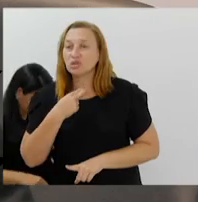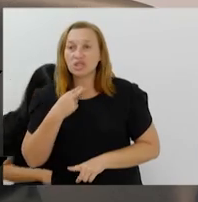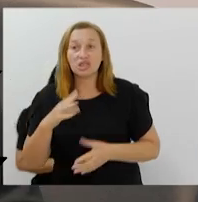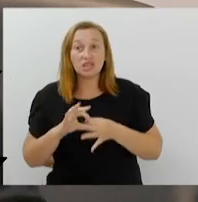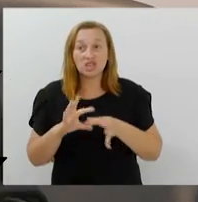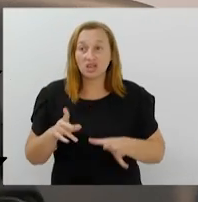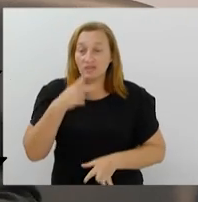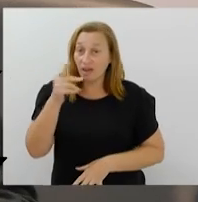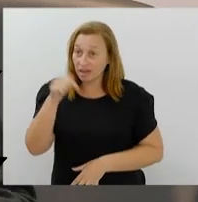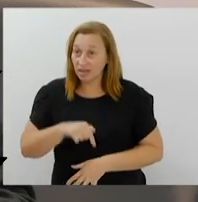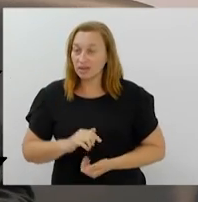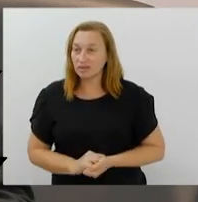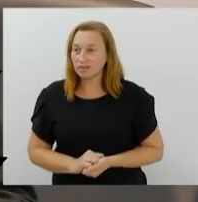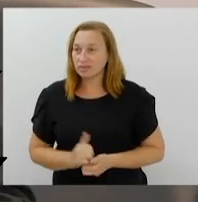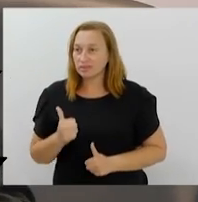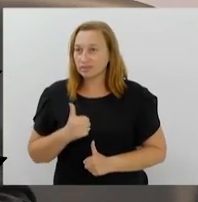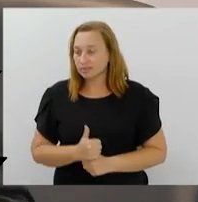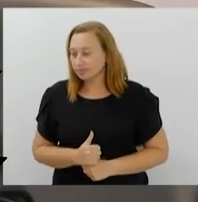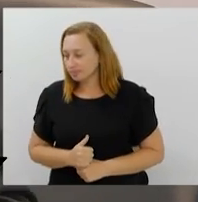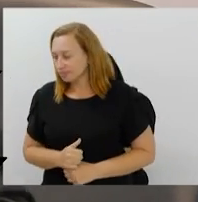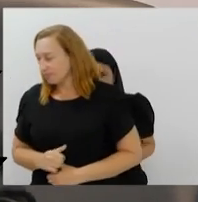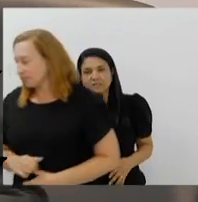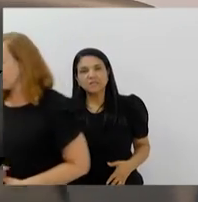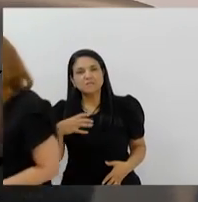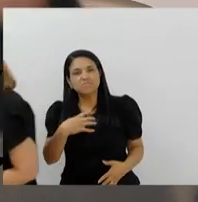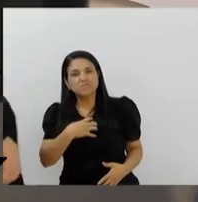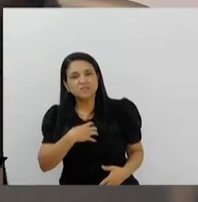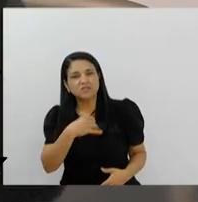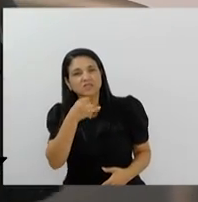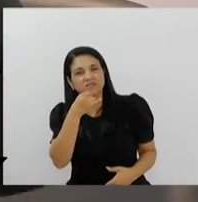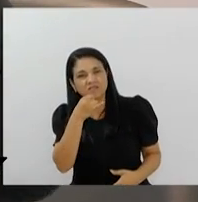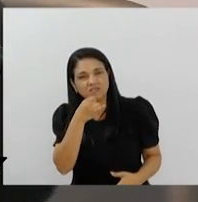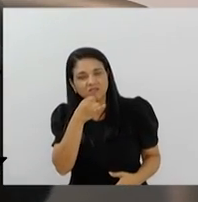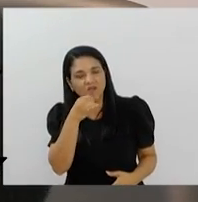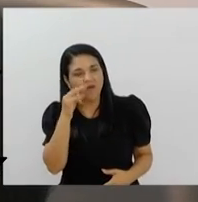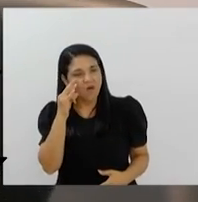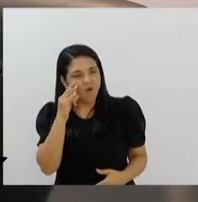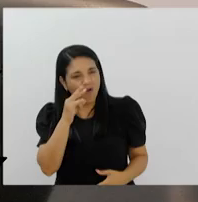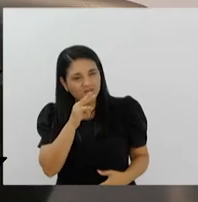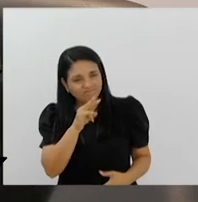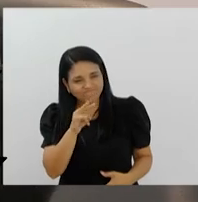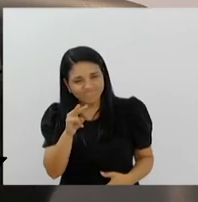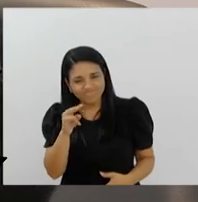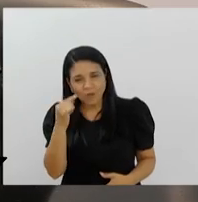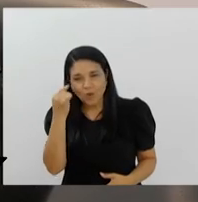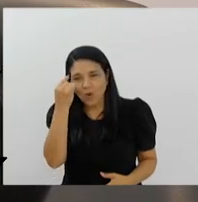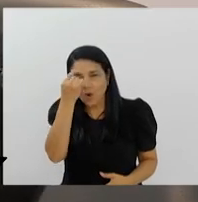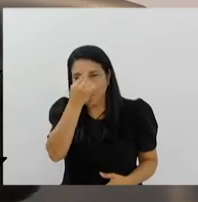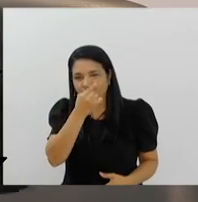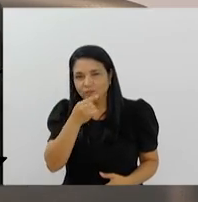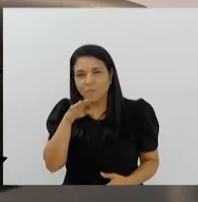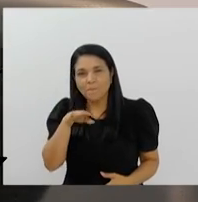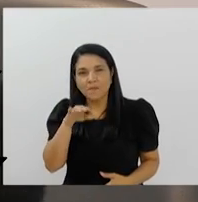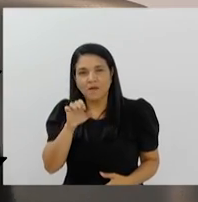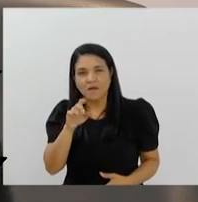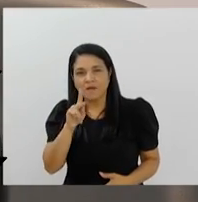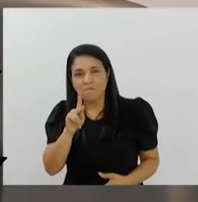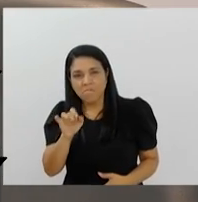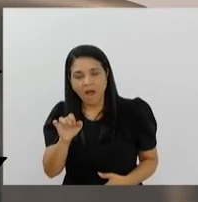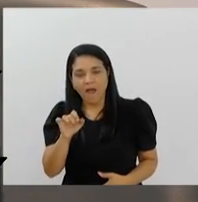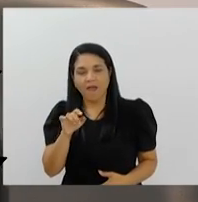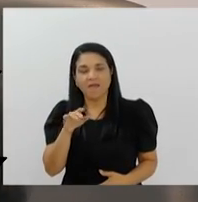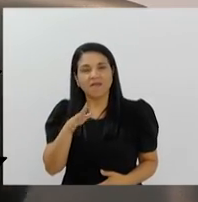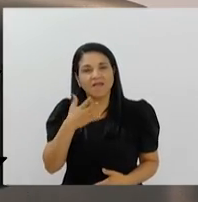passar aqui mas me causa uma tristeza tão profunda que quando eu olho pro rosto de cada uma de vocês de cada uma dessas